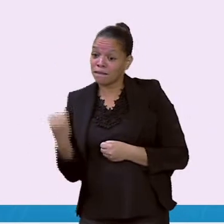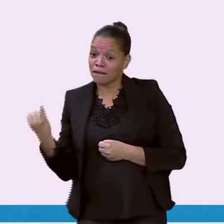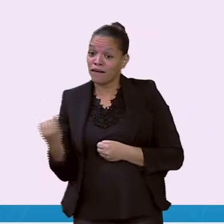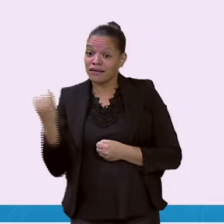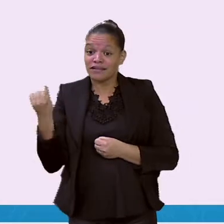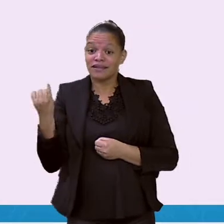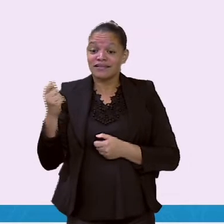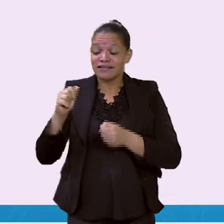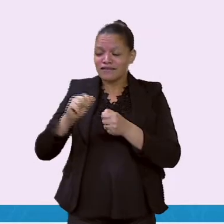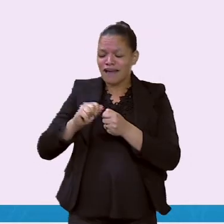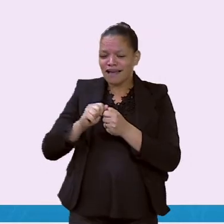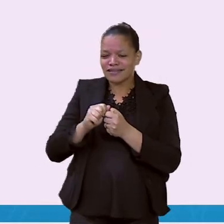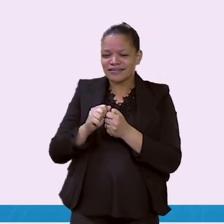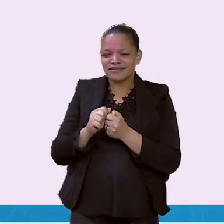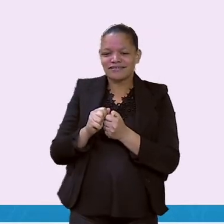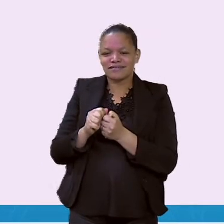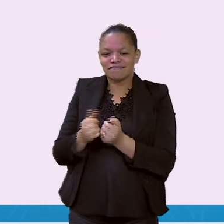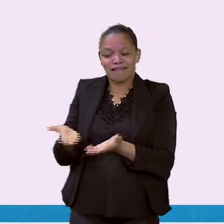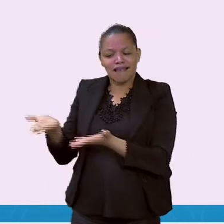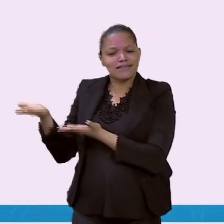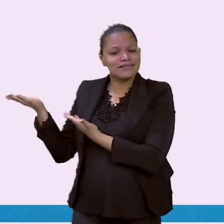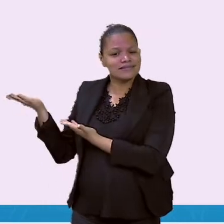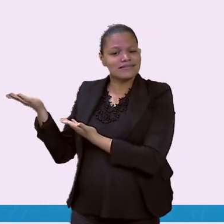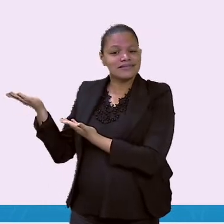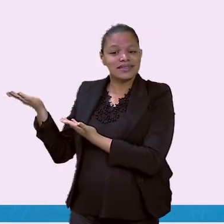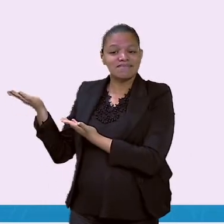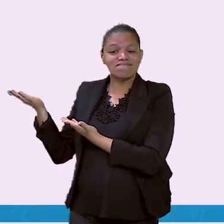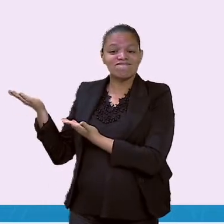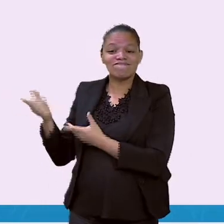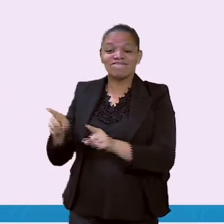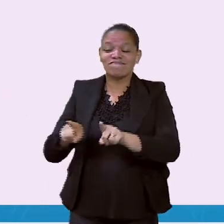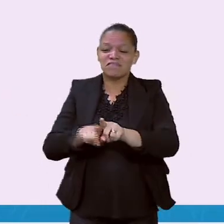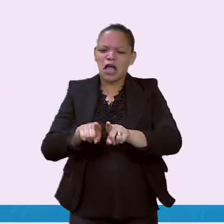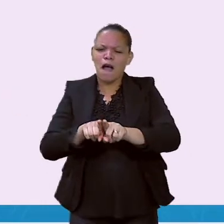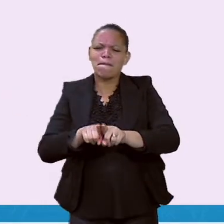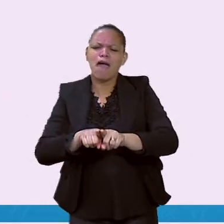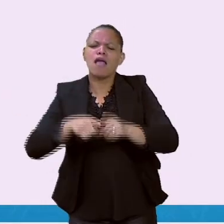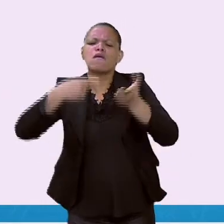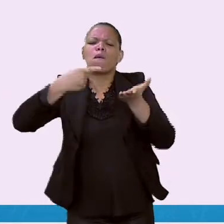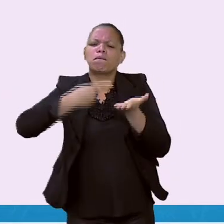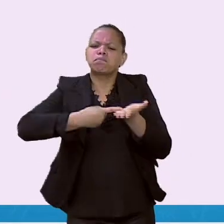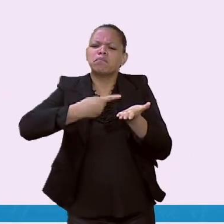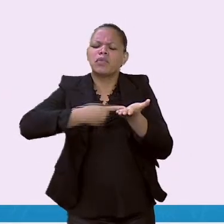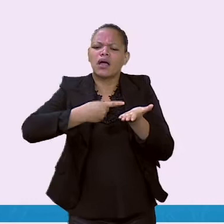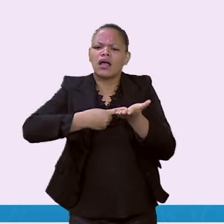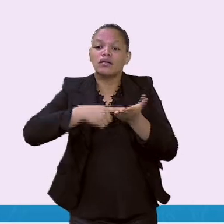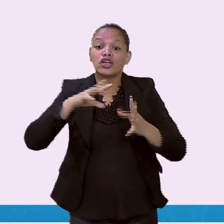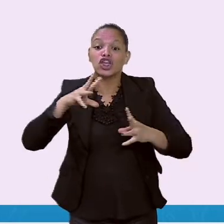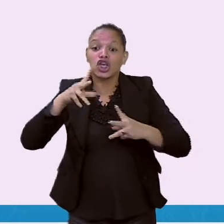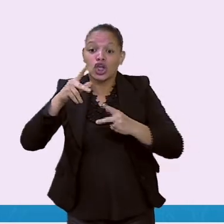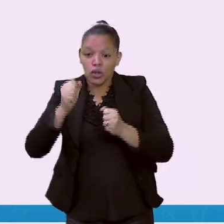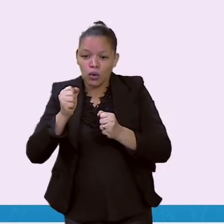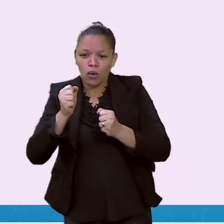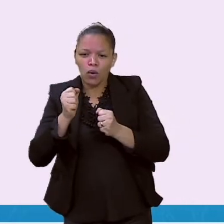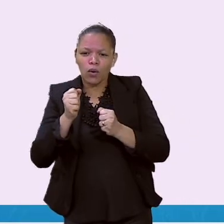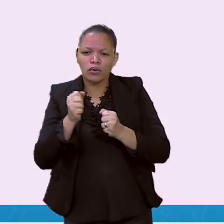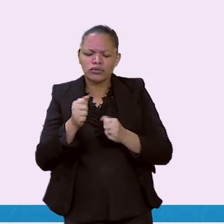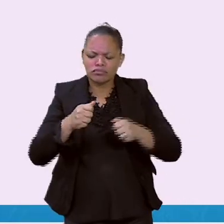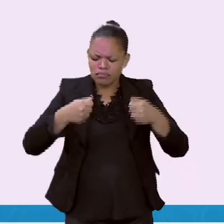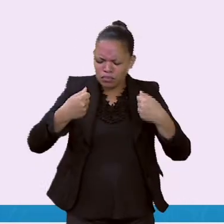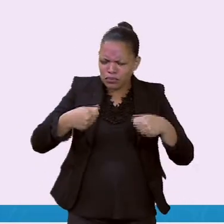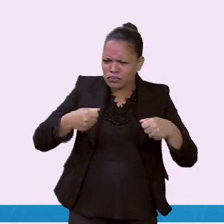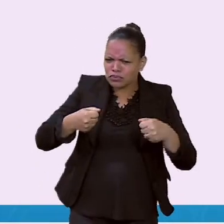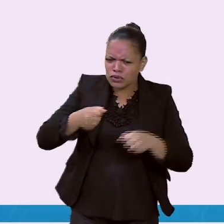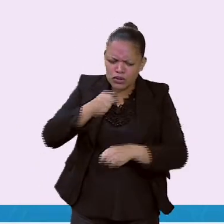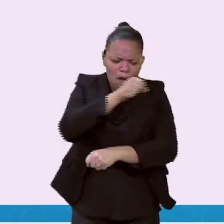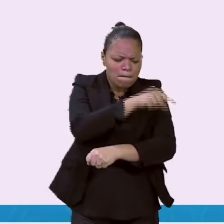do mundo. A gente também combinou que quem puder vai plantar uma árvore em frente da